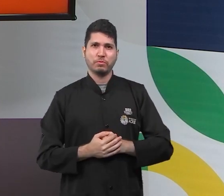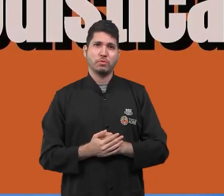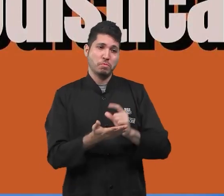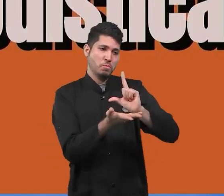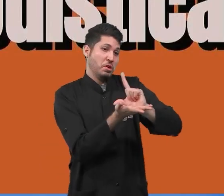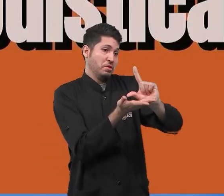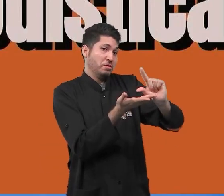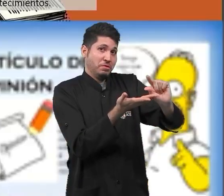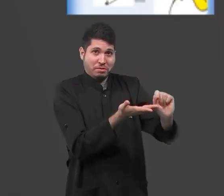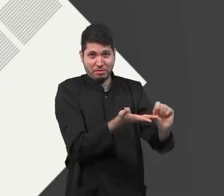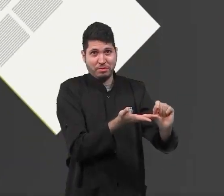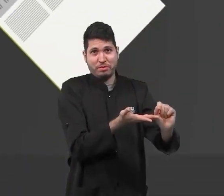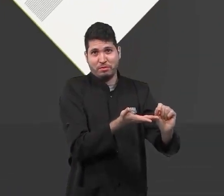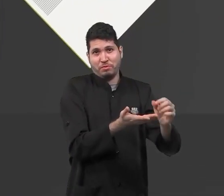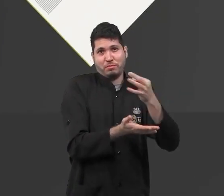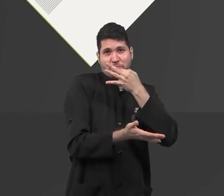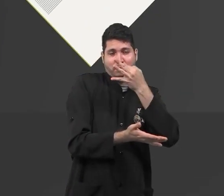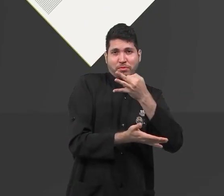à continuação?